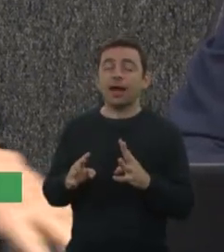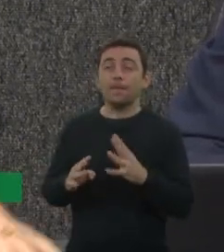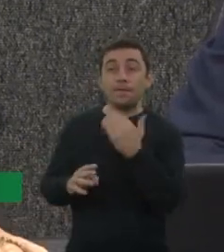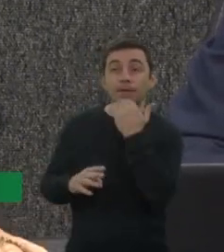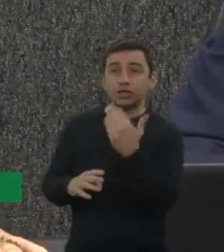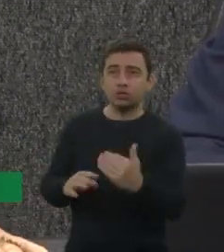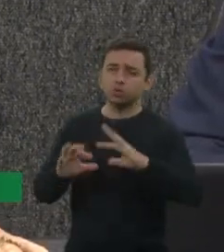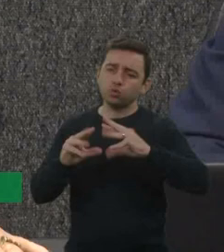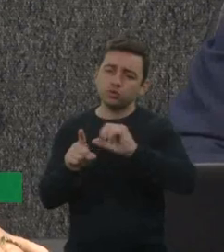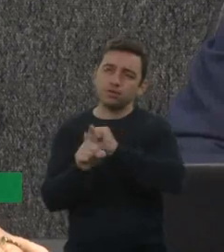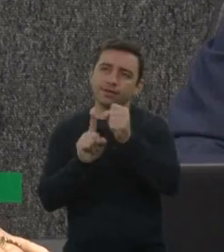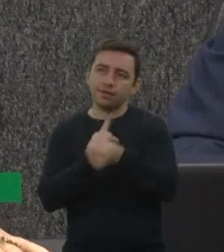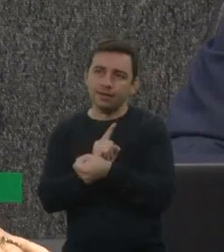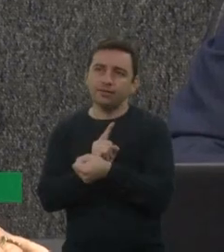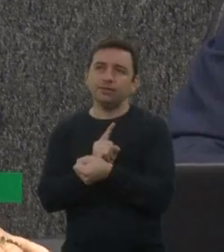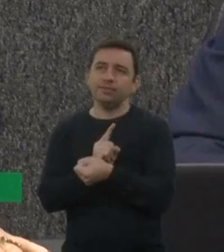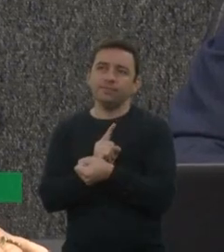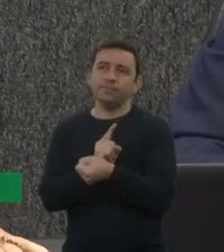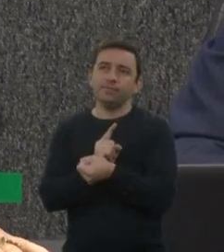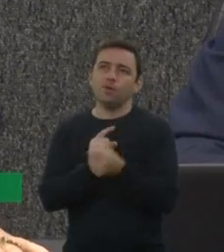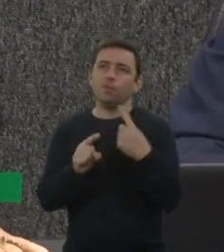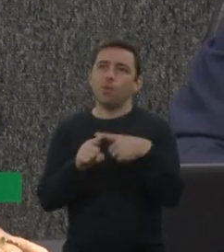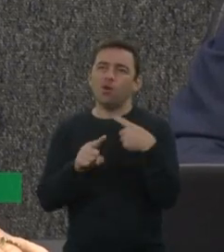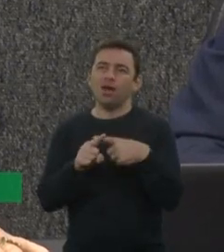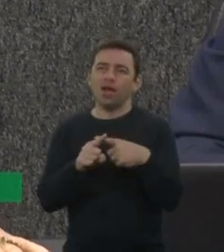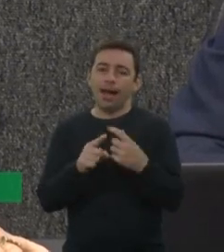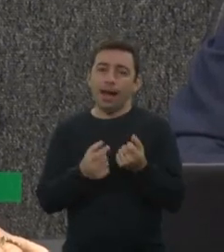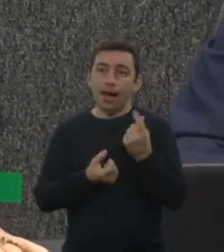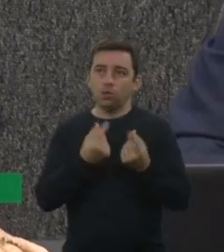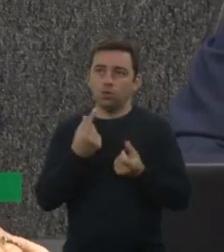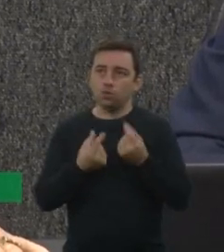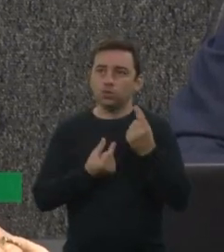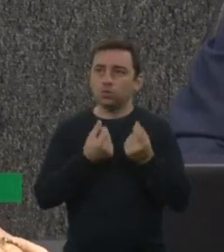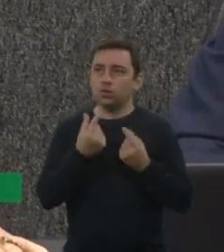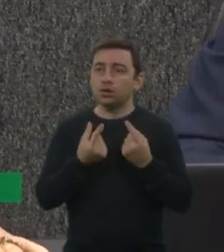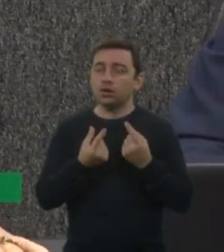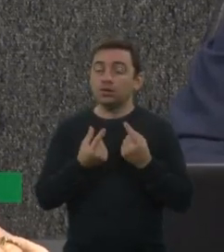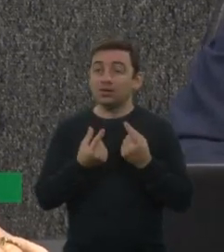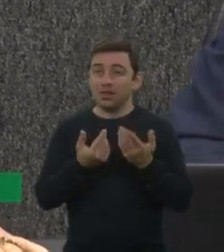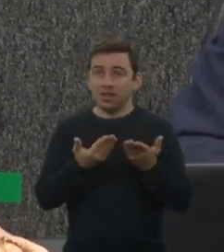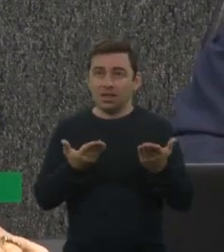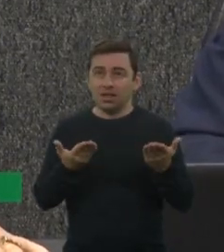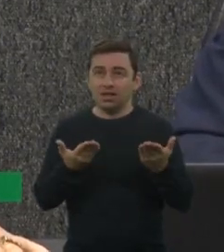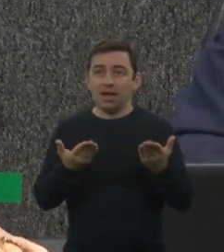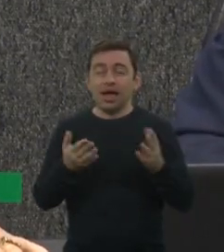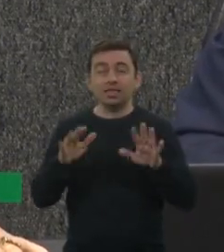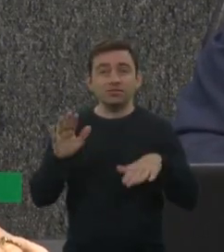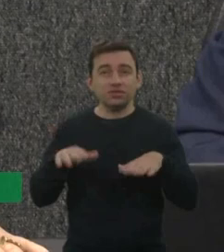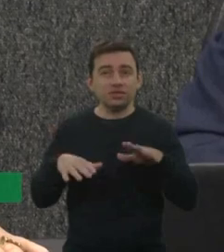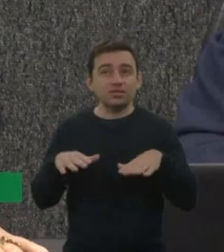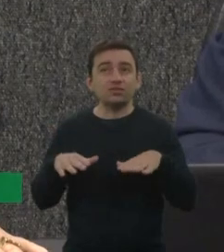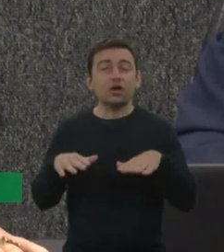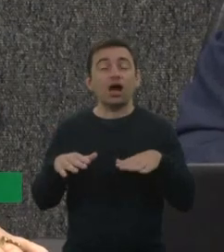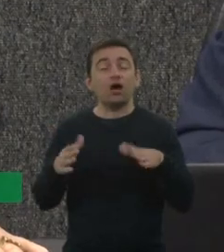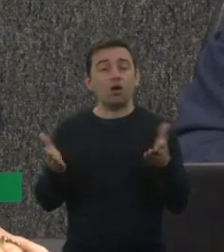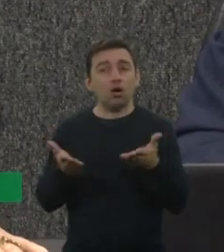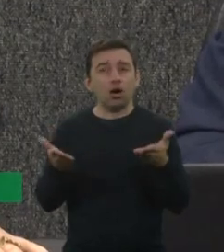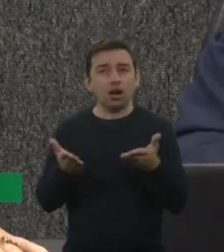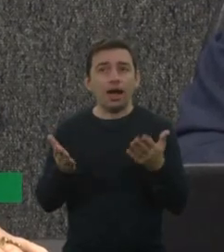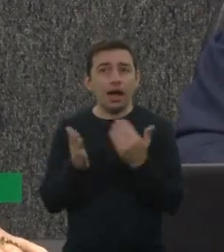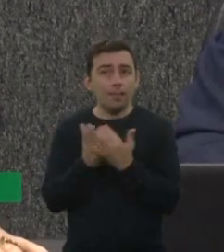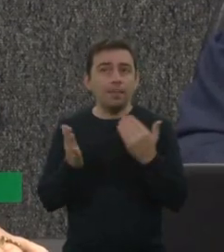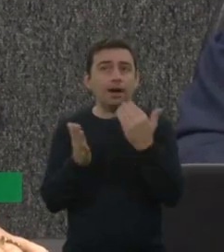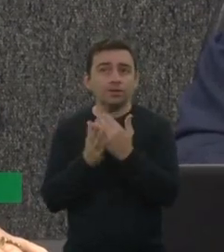da sociedade civil. Porque os raros deixaram de ser tão raros em função dos